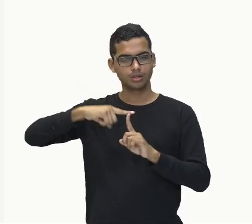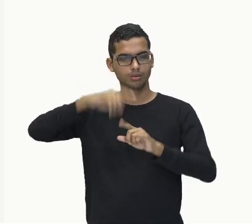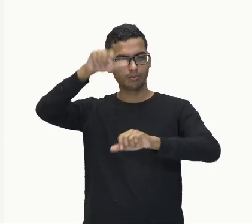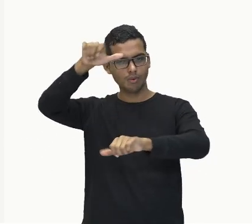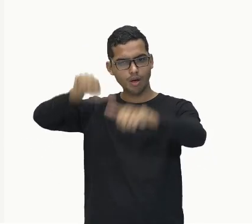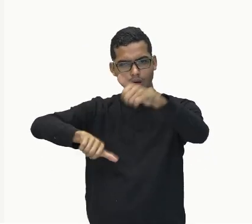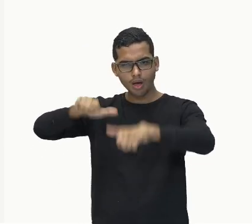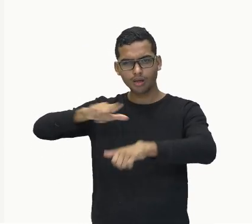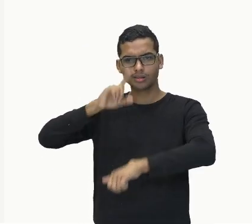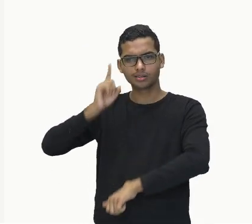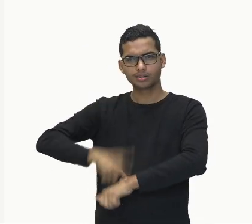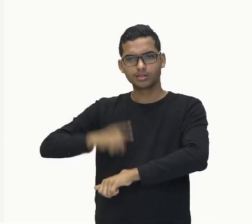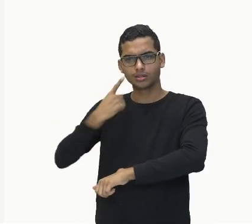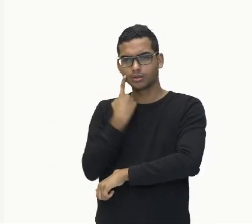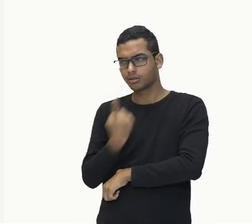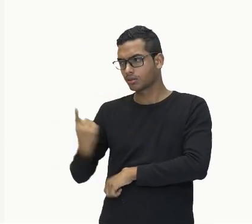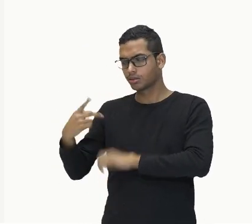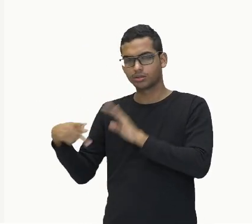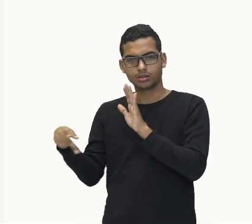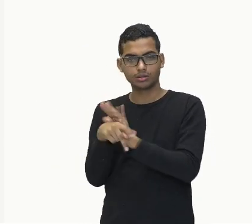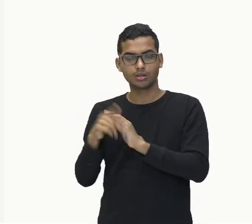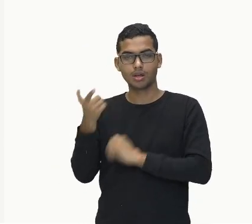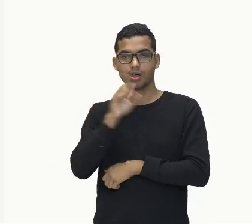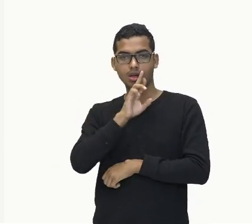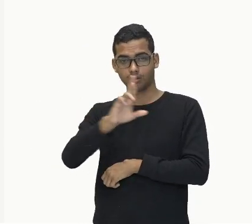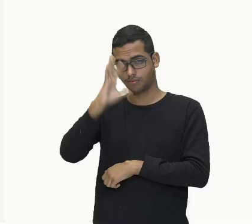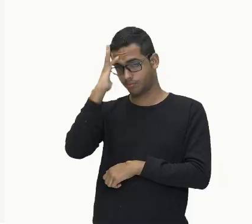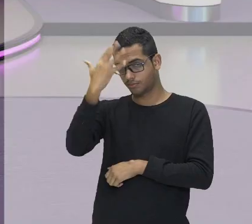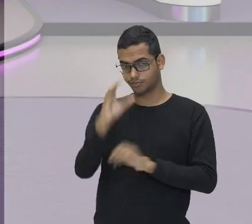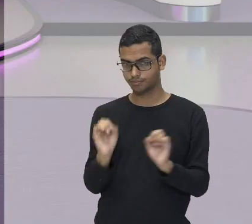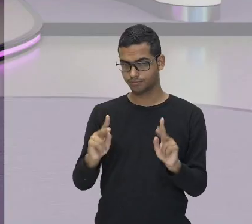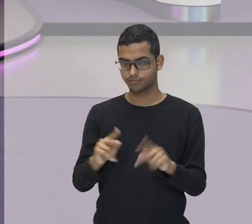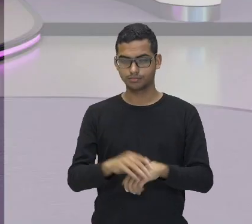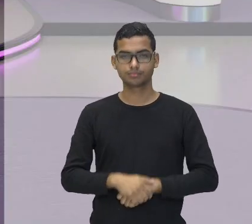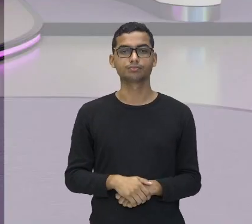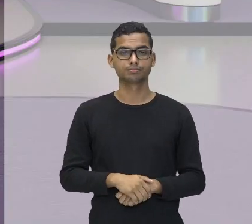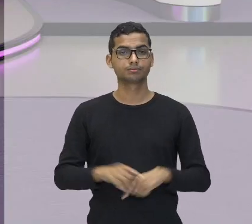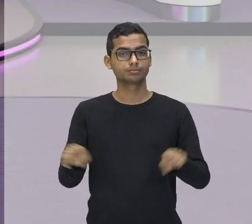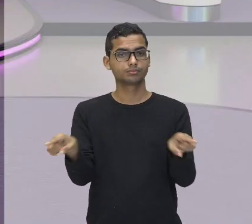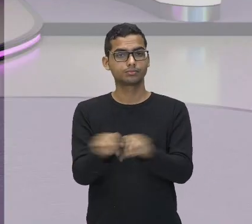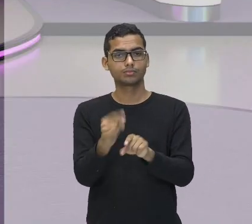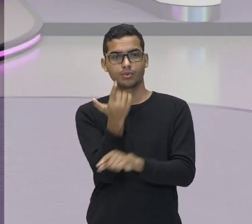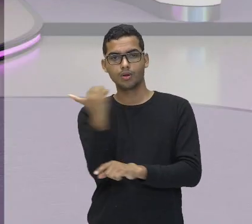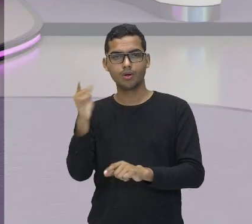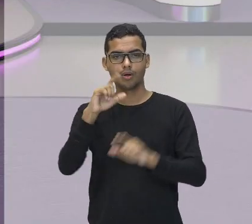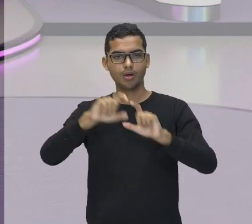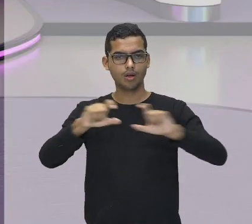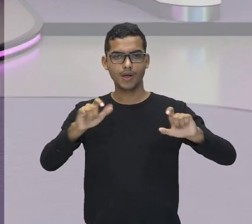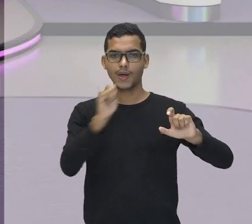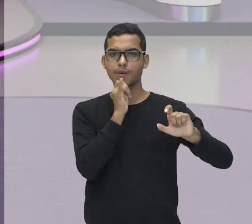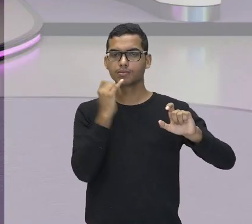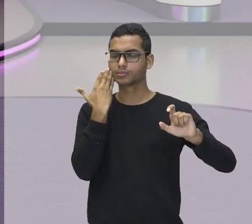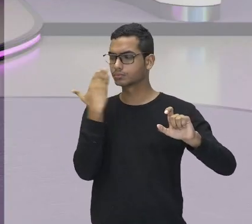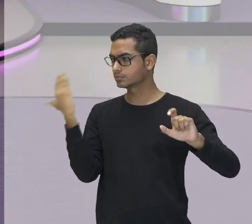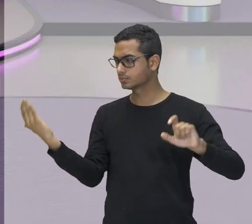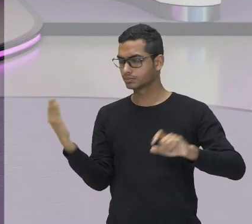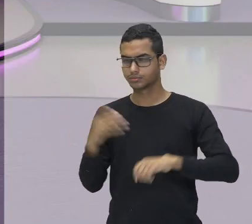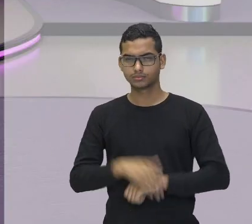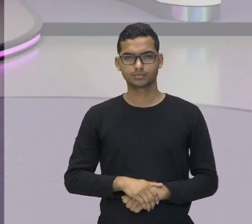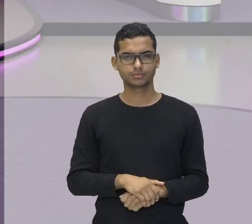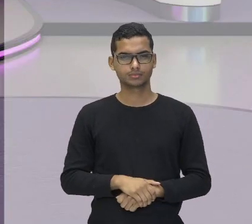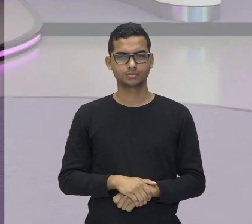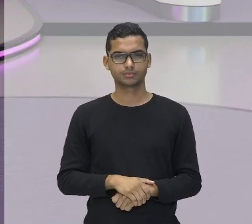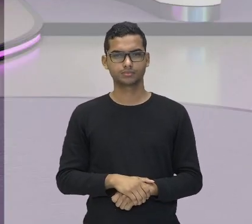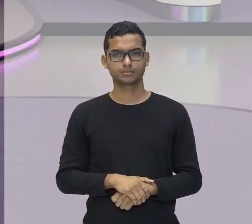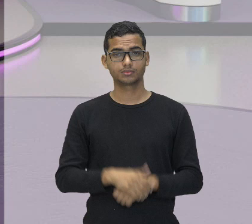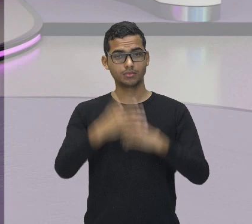análise na hora de chegar na nossa solução. Agora, vamos ver aqui um exemplo que diz o seguinte. Uma prova